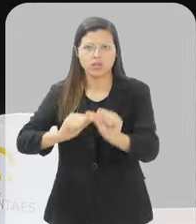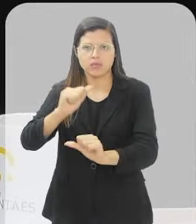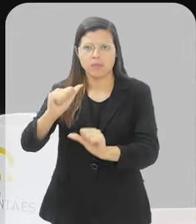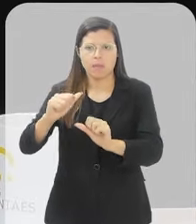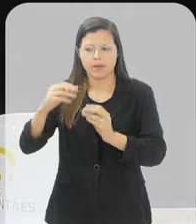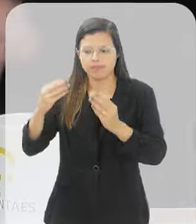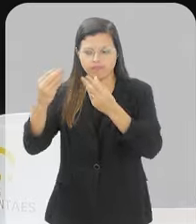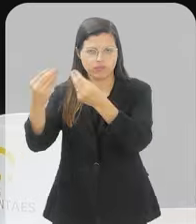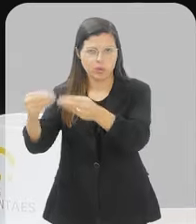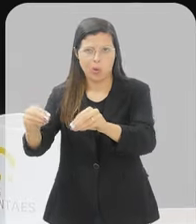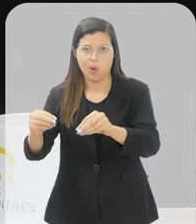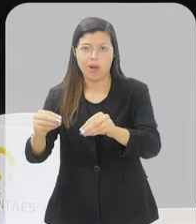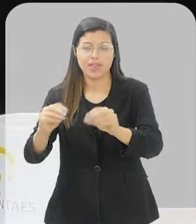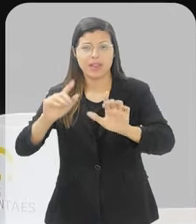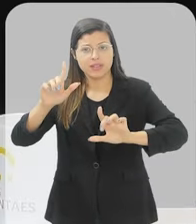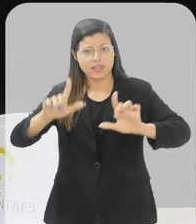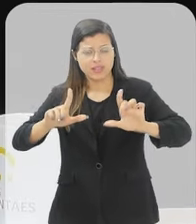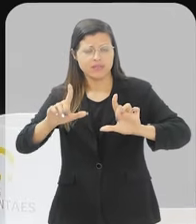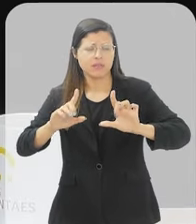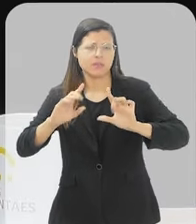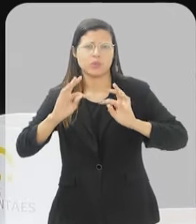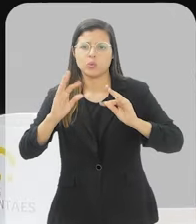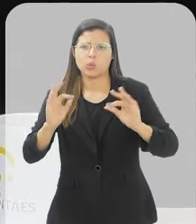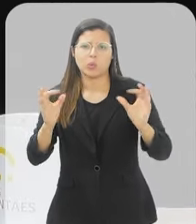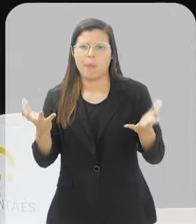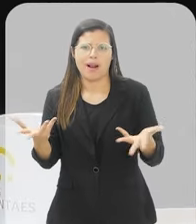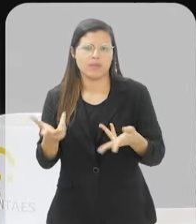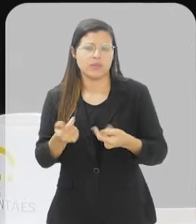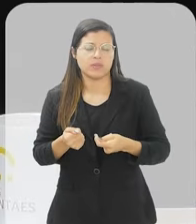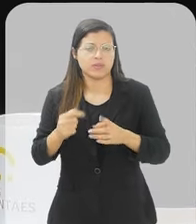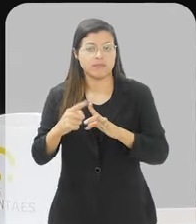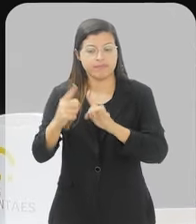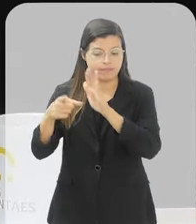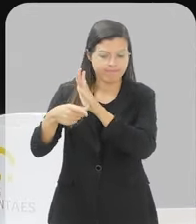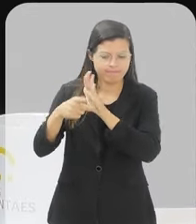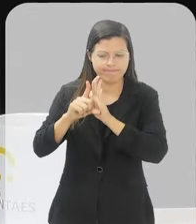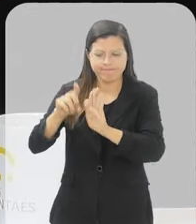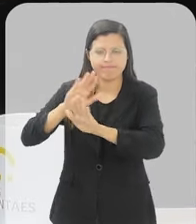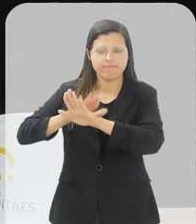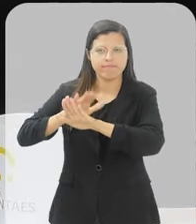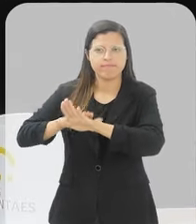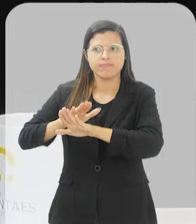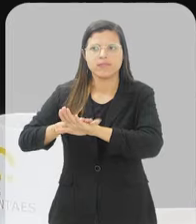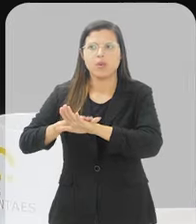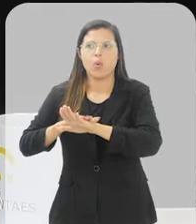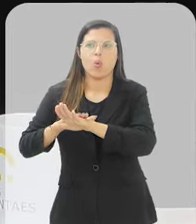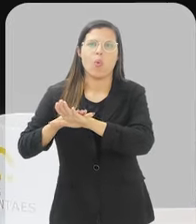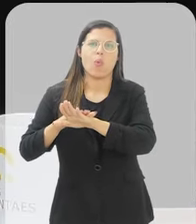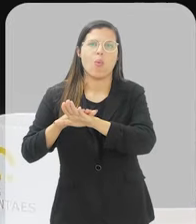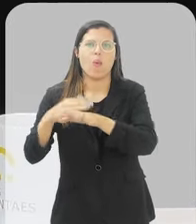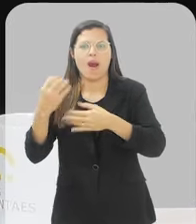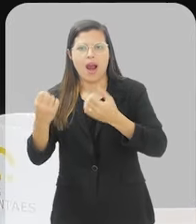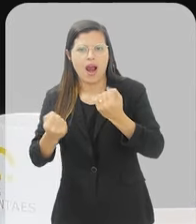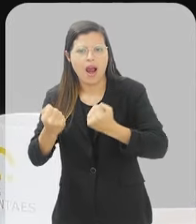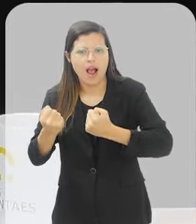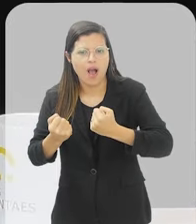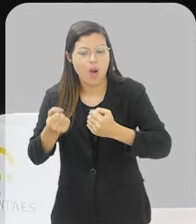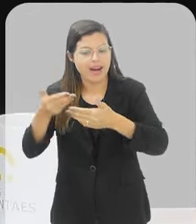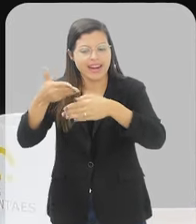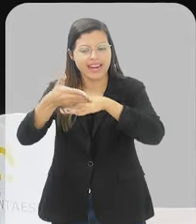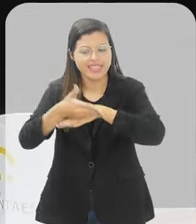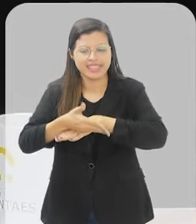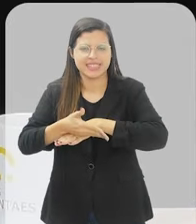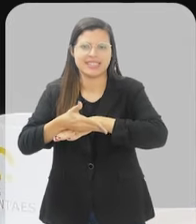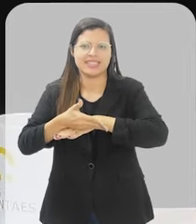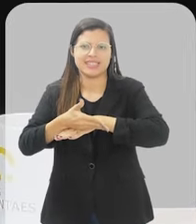e coloque ali em cima? Na televisão tudo é maravilhoso, mas até aparecer na televisão, até o carro fazer a curva e entrar